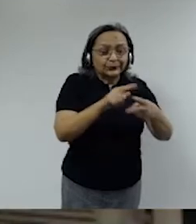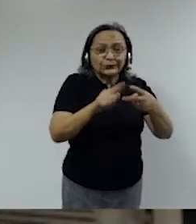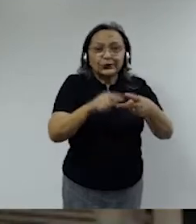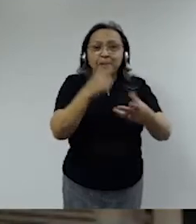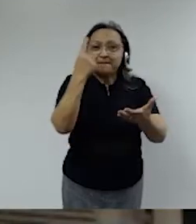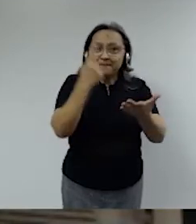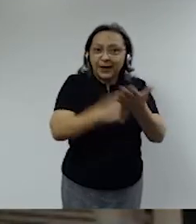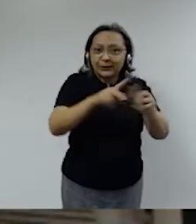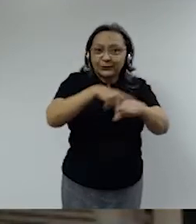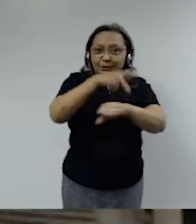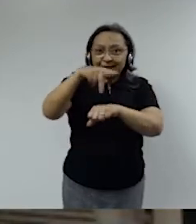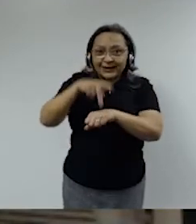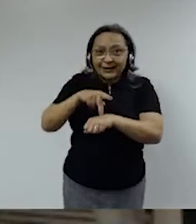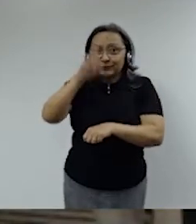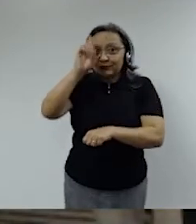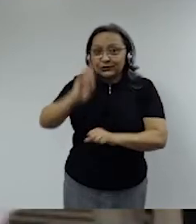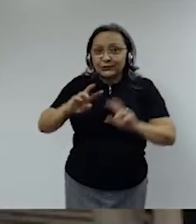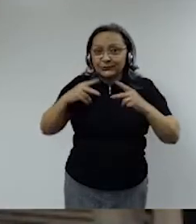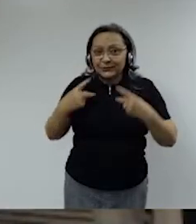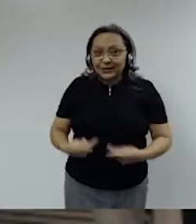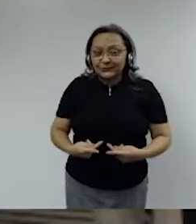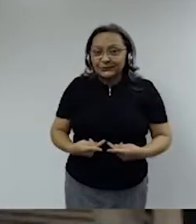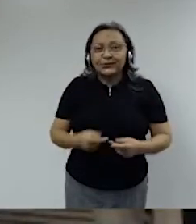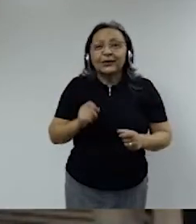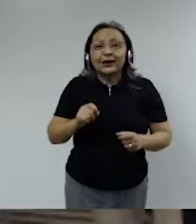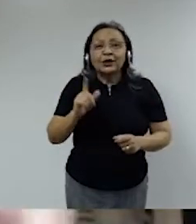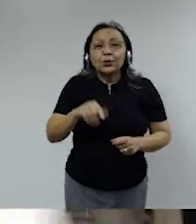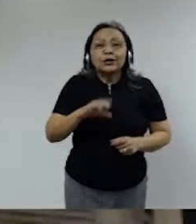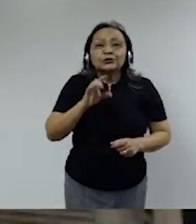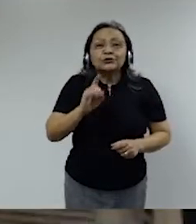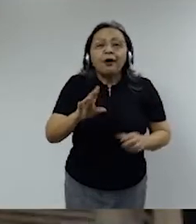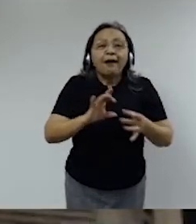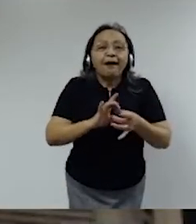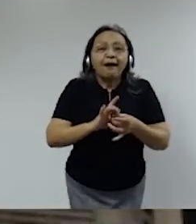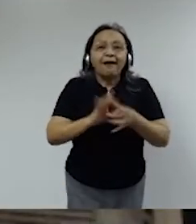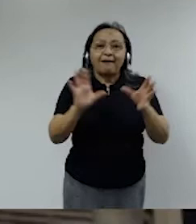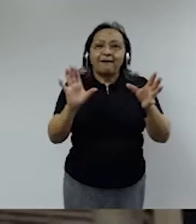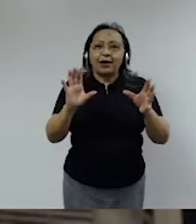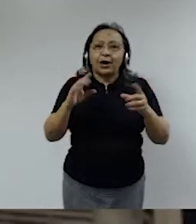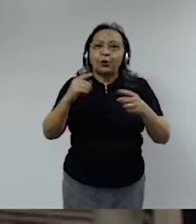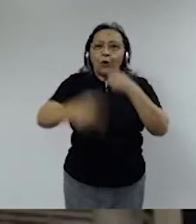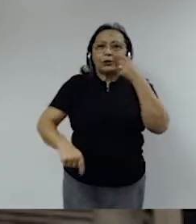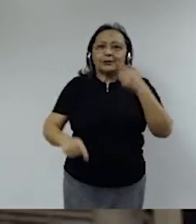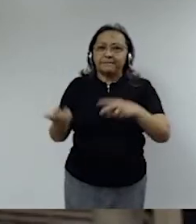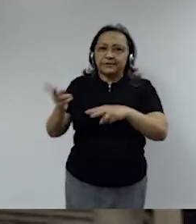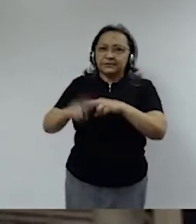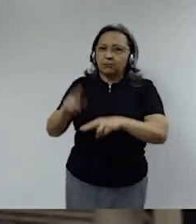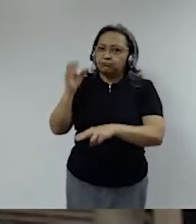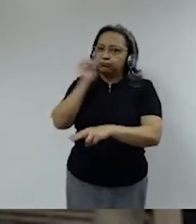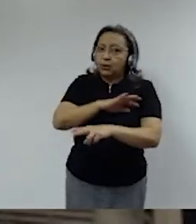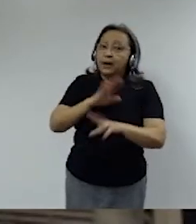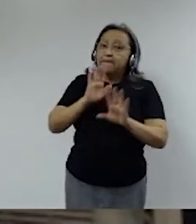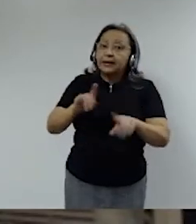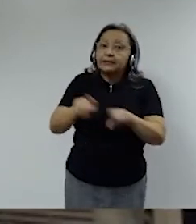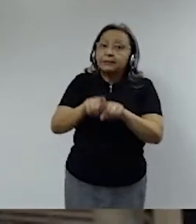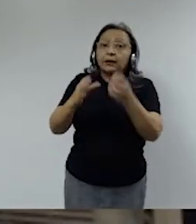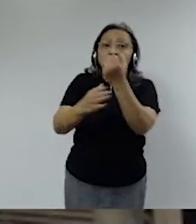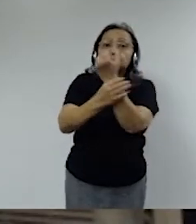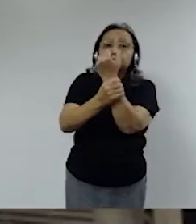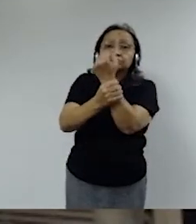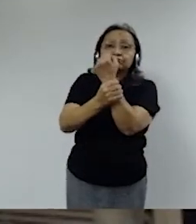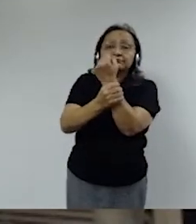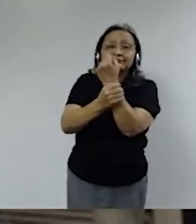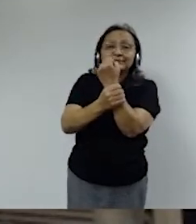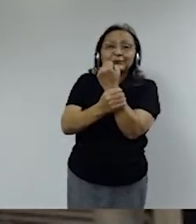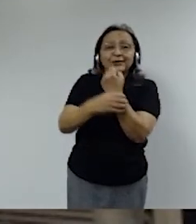Pacto Internacional de Direitos Civis e Políticos, não é só a liberdade contra a prisão arbitrária, é também a segurança pessoal.